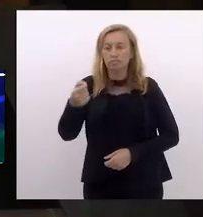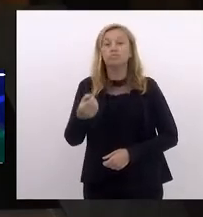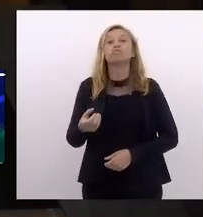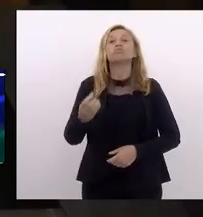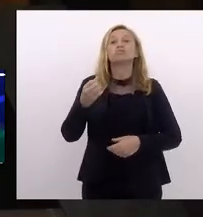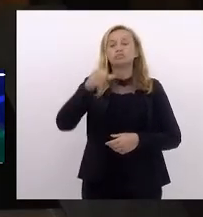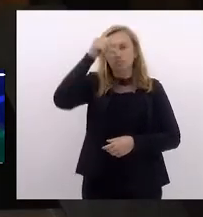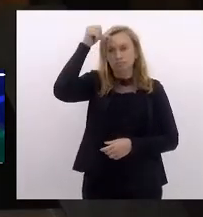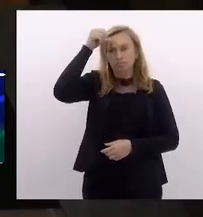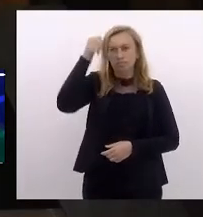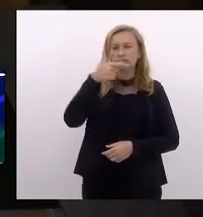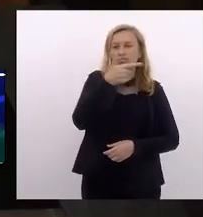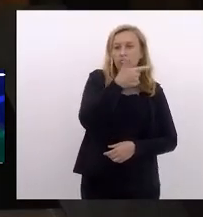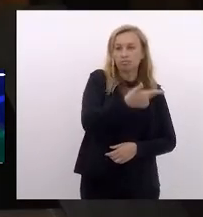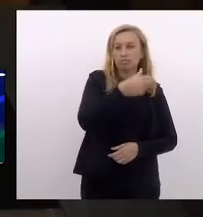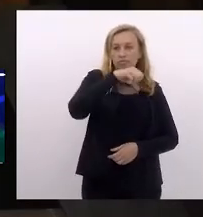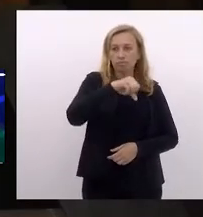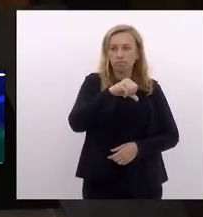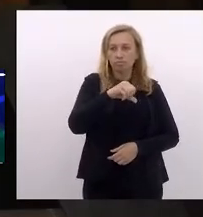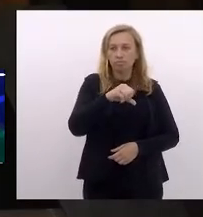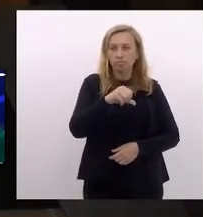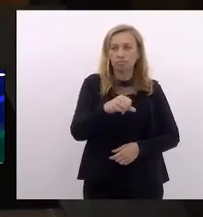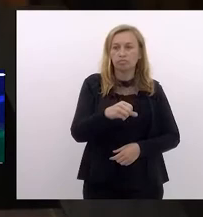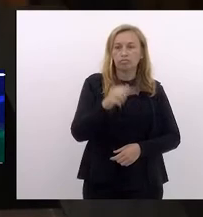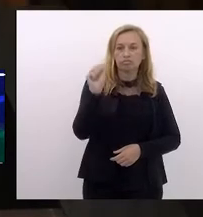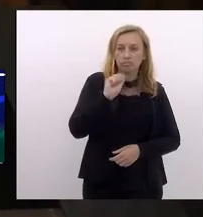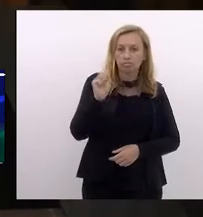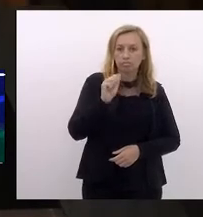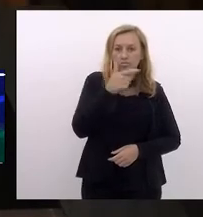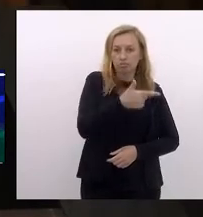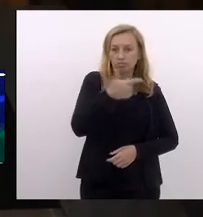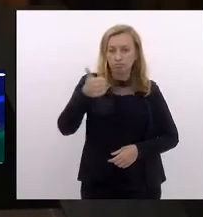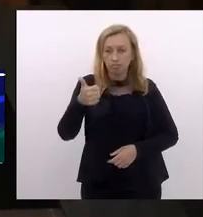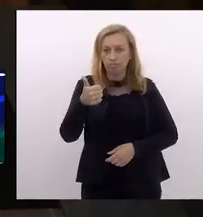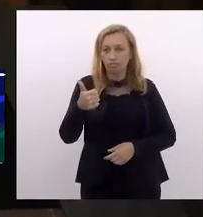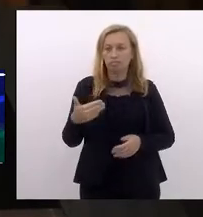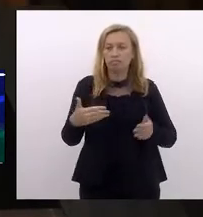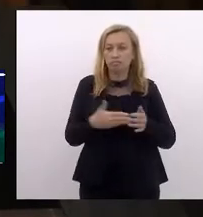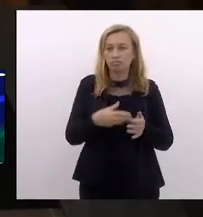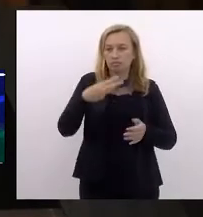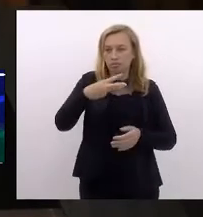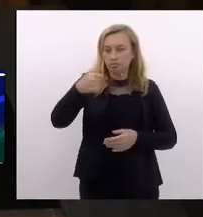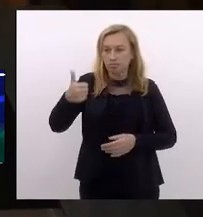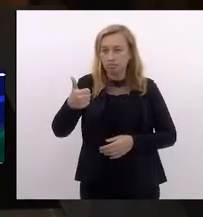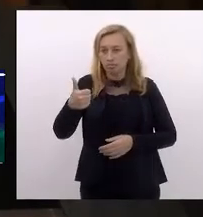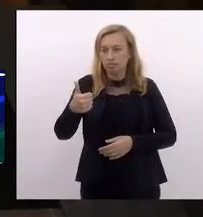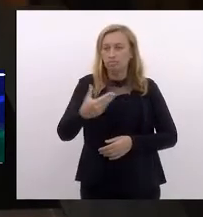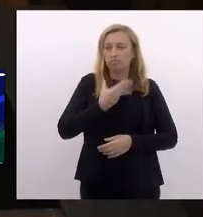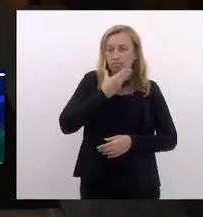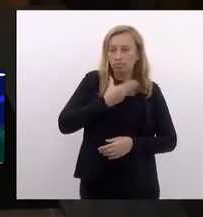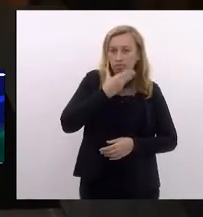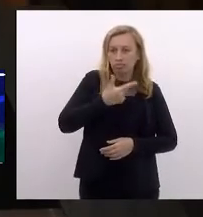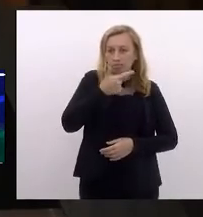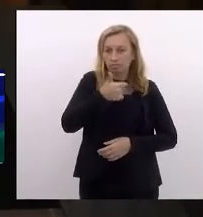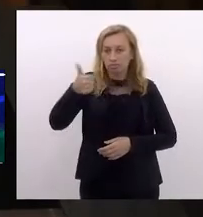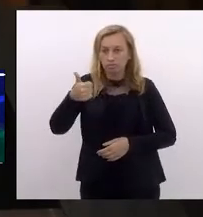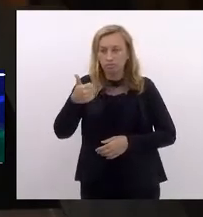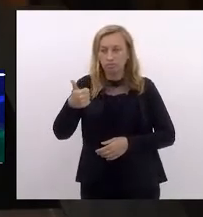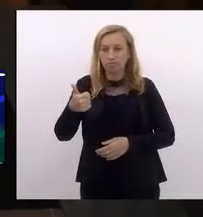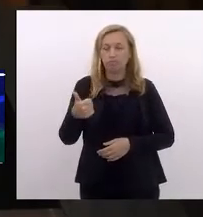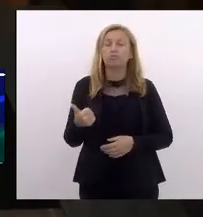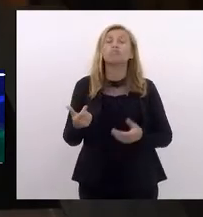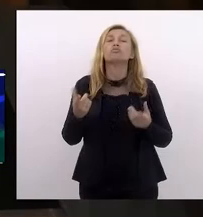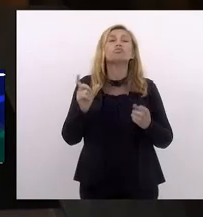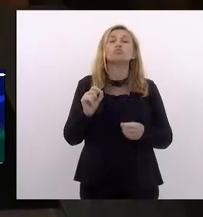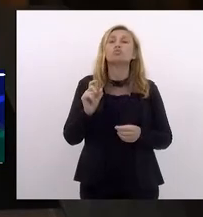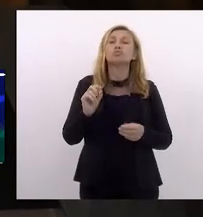Castro de 29 2020 a 31 12/2020 o que que é aprovação das contas do governo